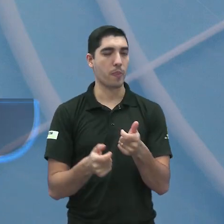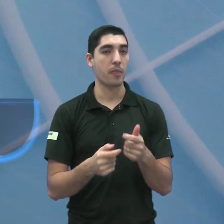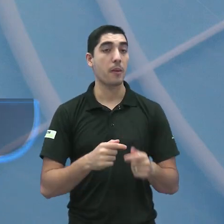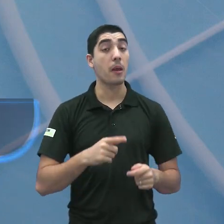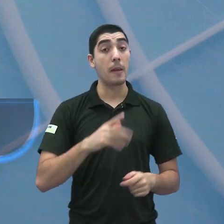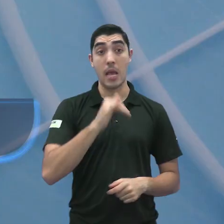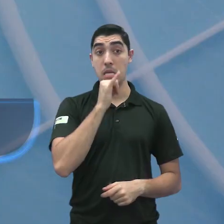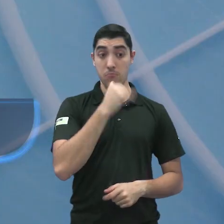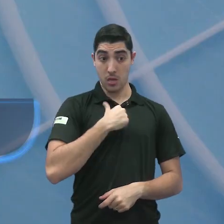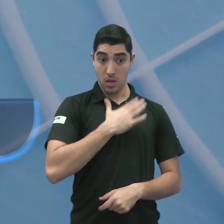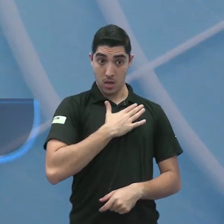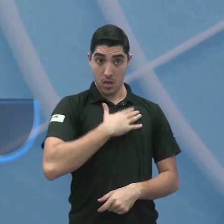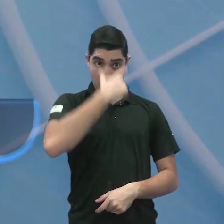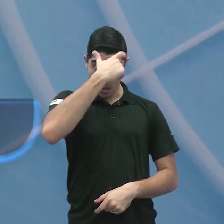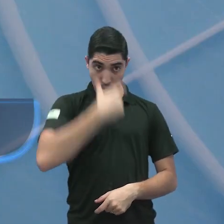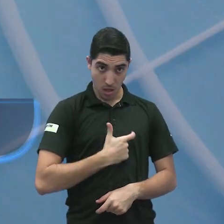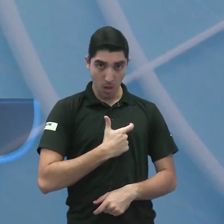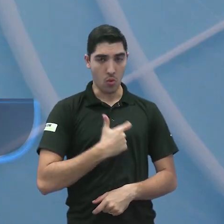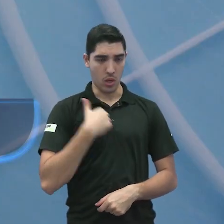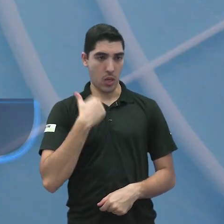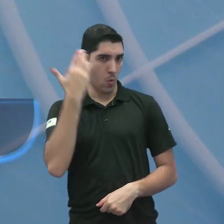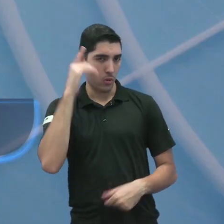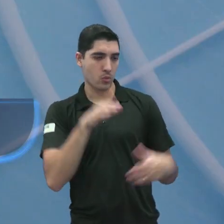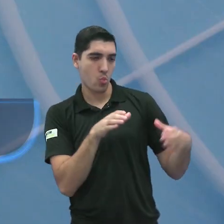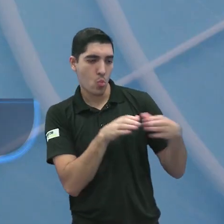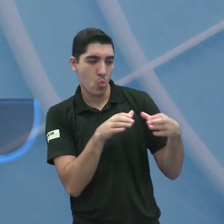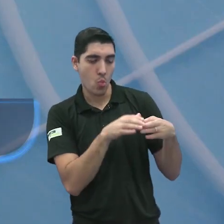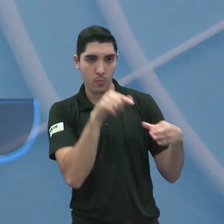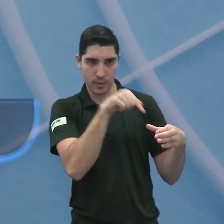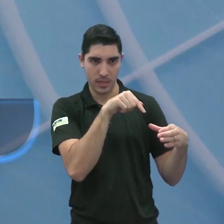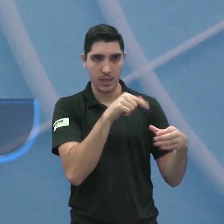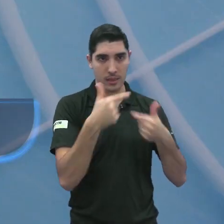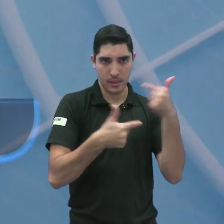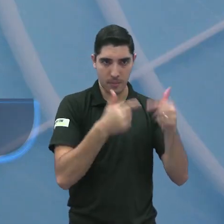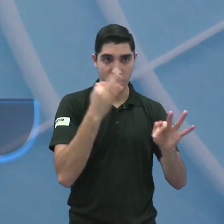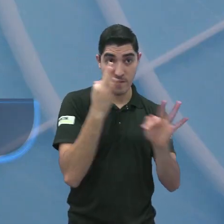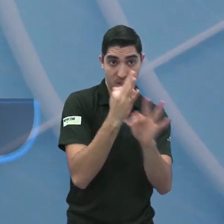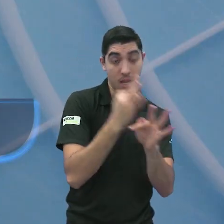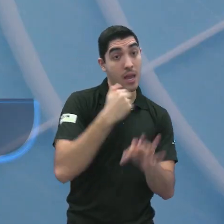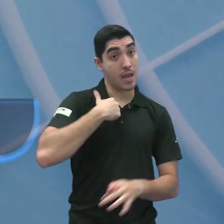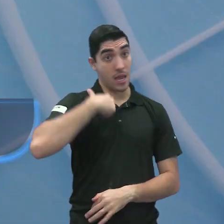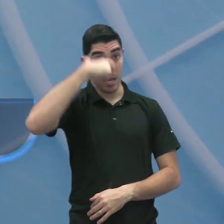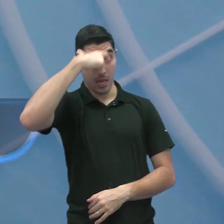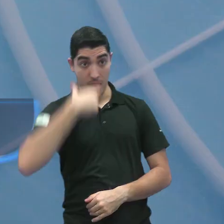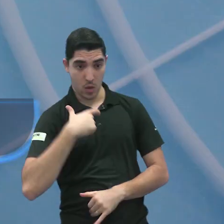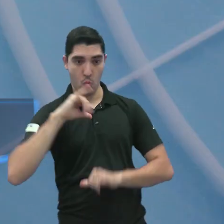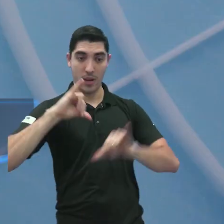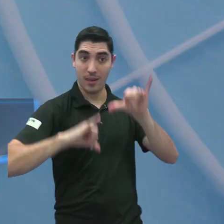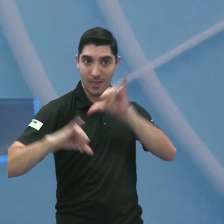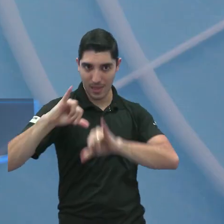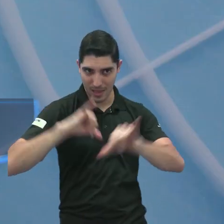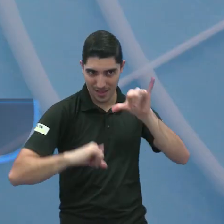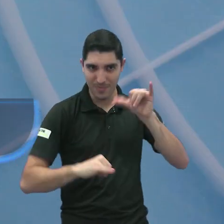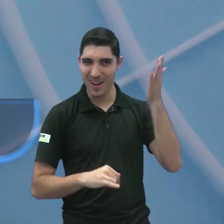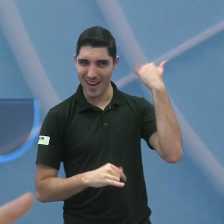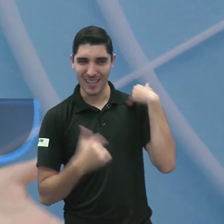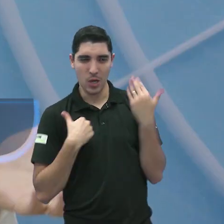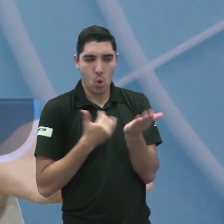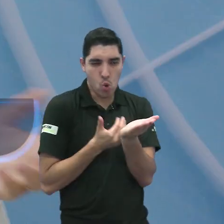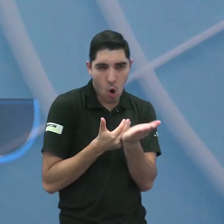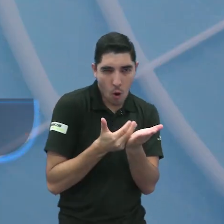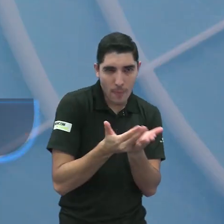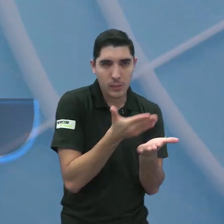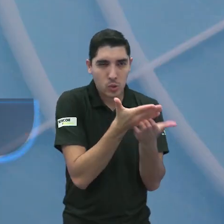né? Comigo, eu ainda assim, trabalhava num grupo de físicos, né? E eu era química na época